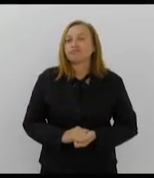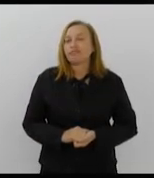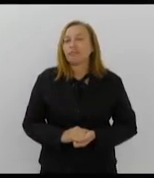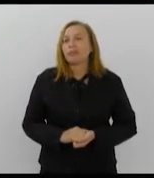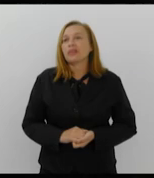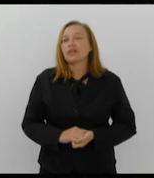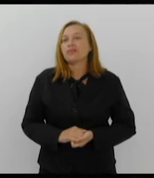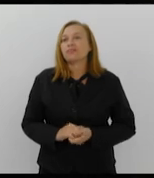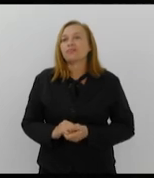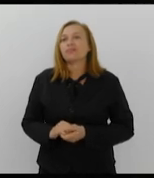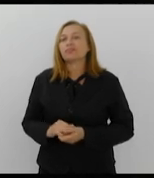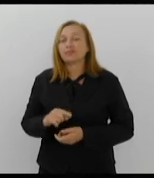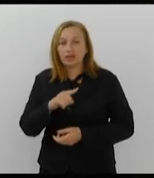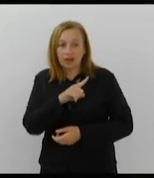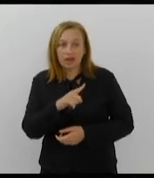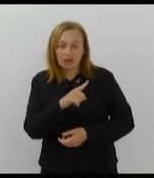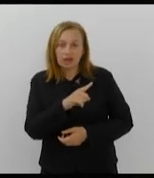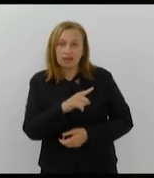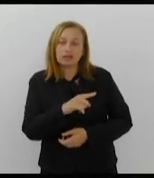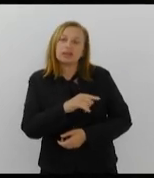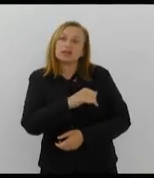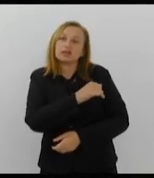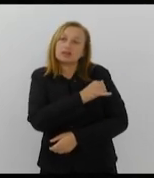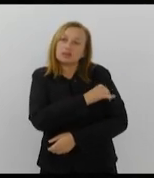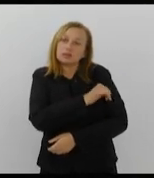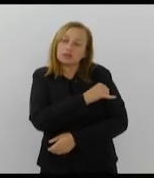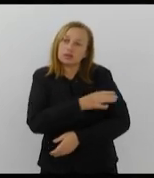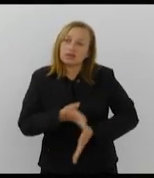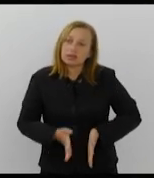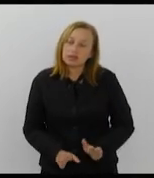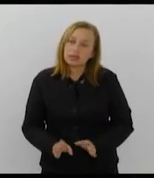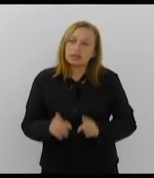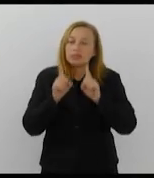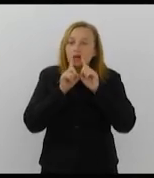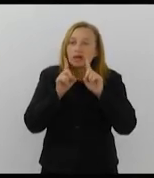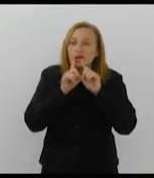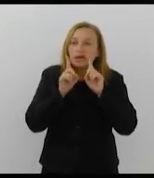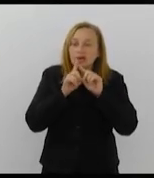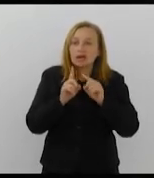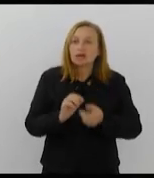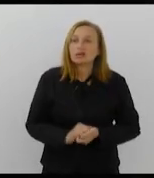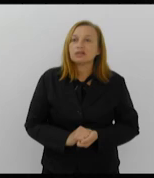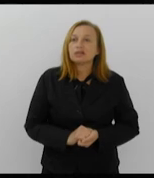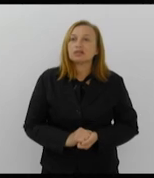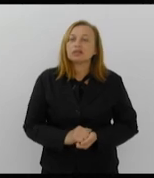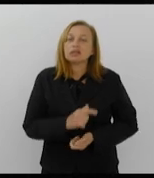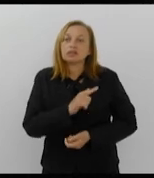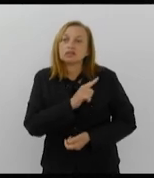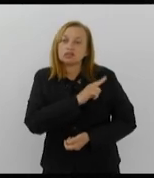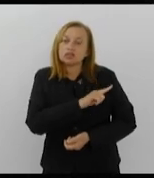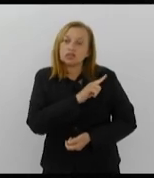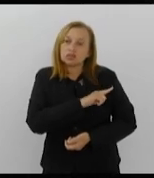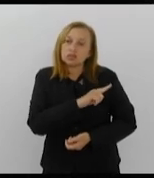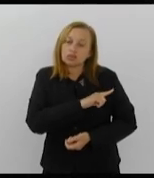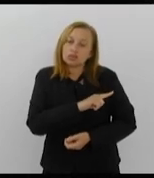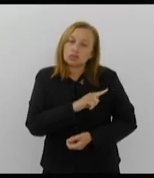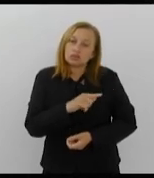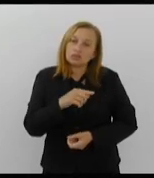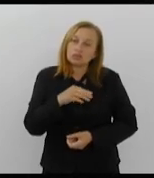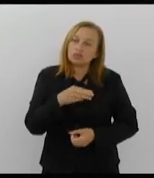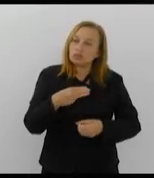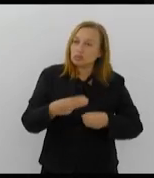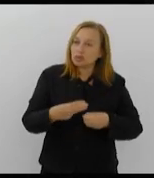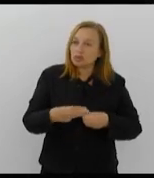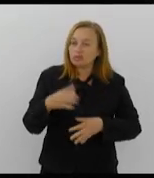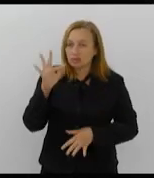Ela é carioca também, nascida em Macaé, foi um destaque como gestora governamental no Distrito Federal. Meu